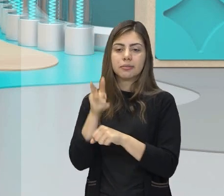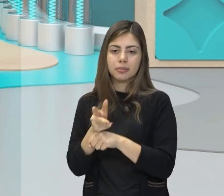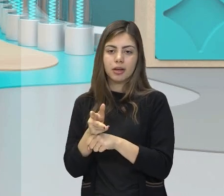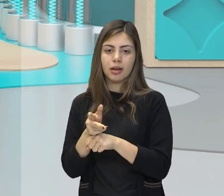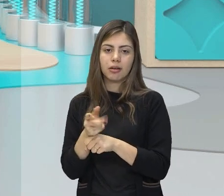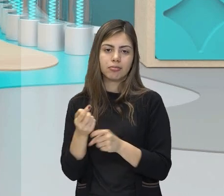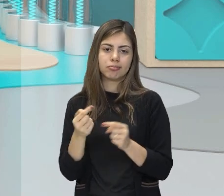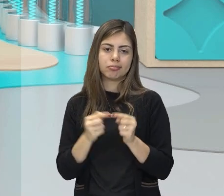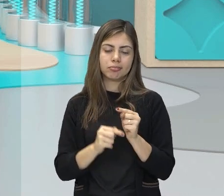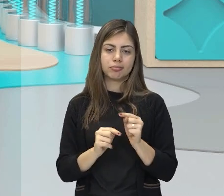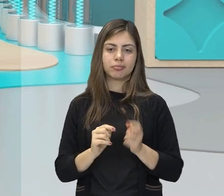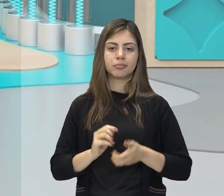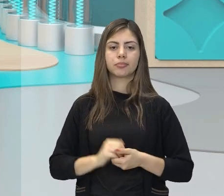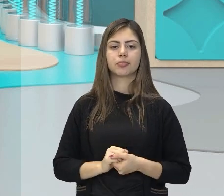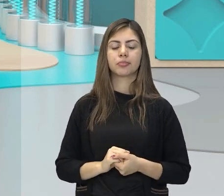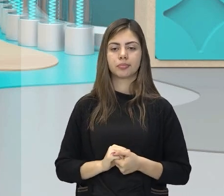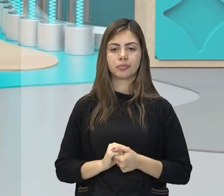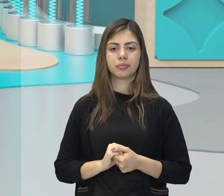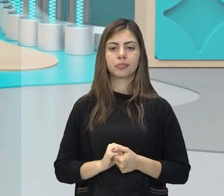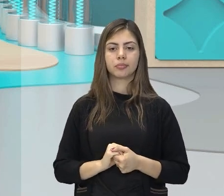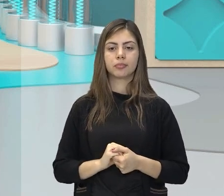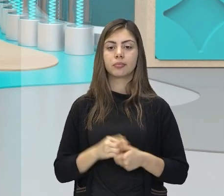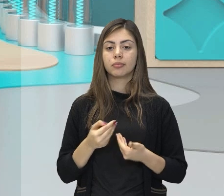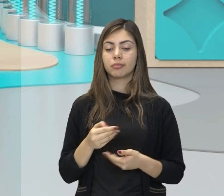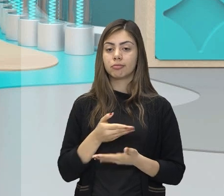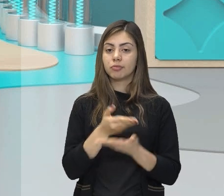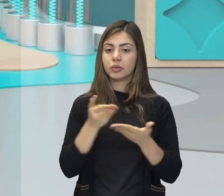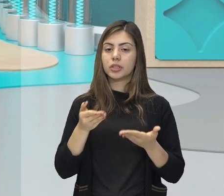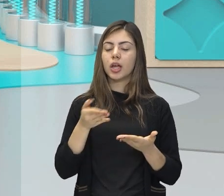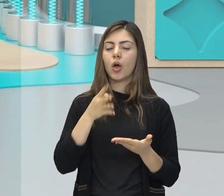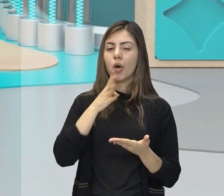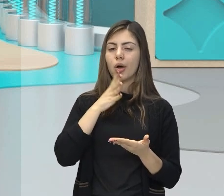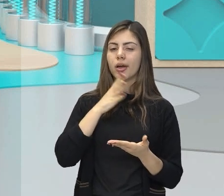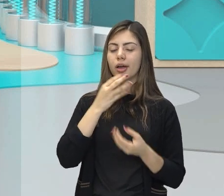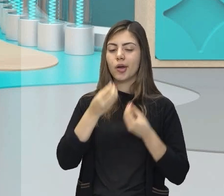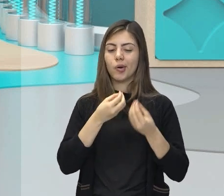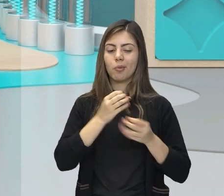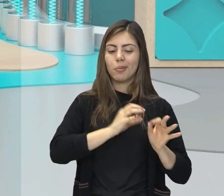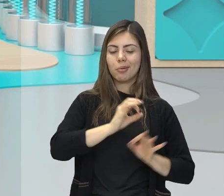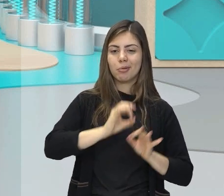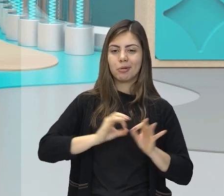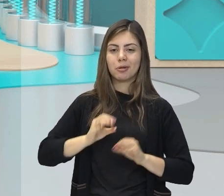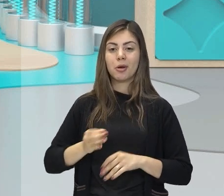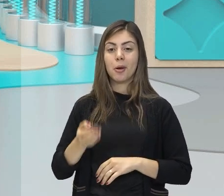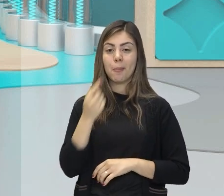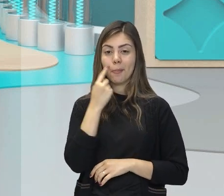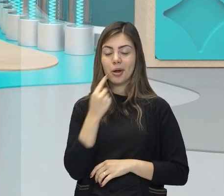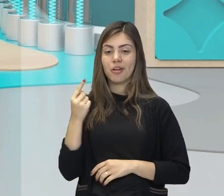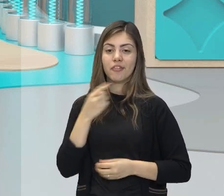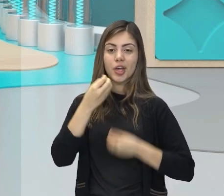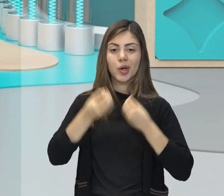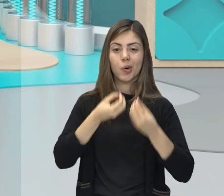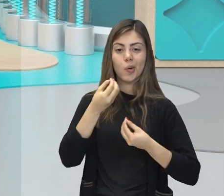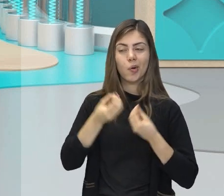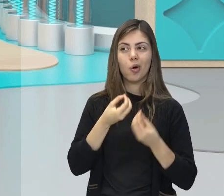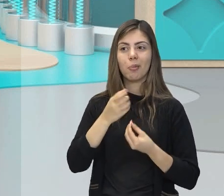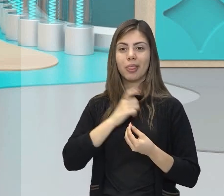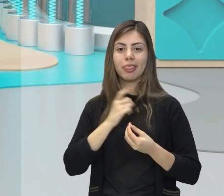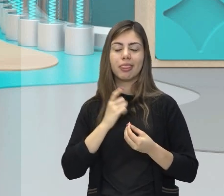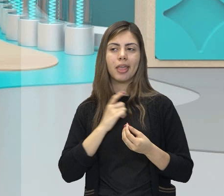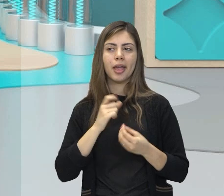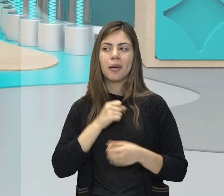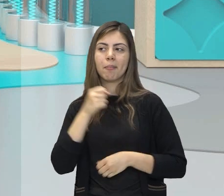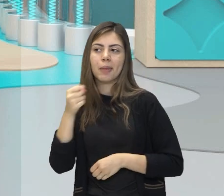este item. Então, agora que vocês conhecem todo o planejamento, vamos acompanhar a realização da entrevista. E será